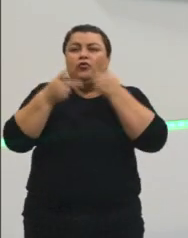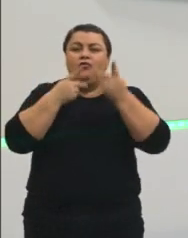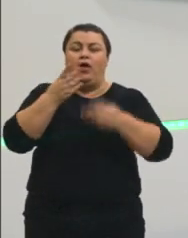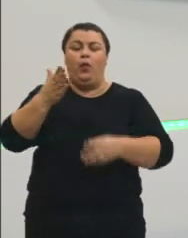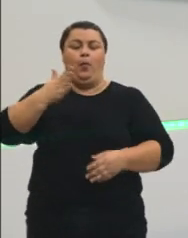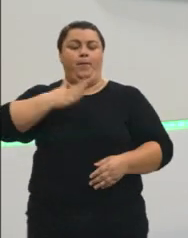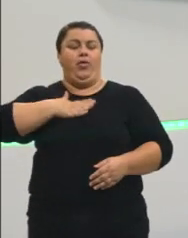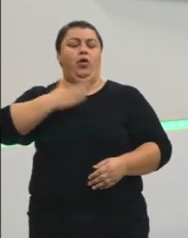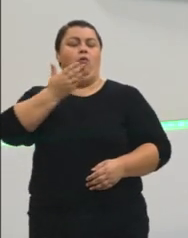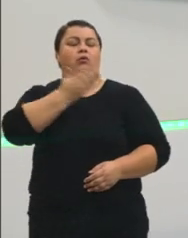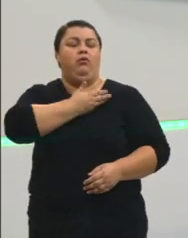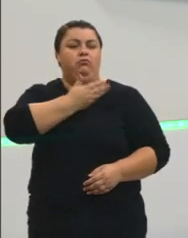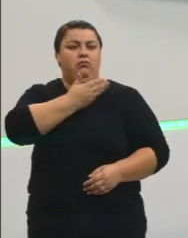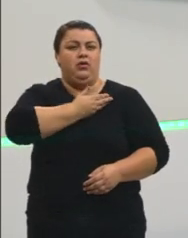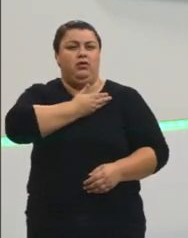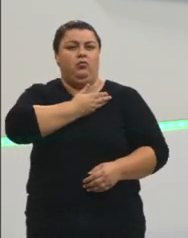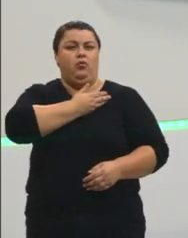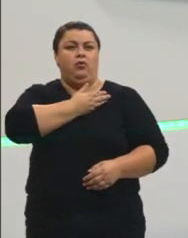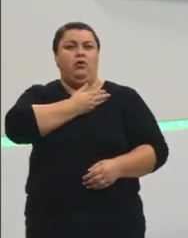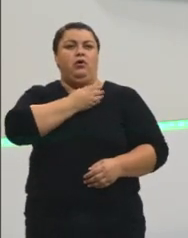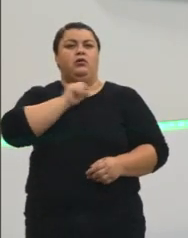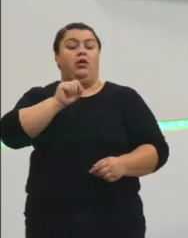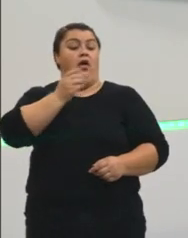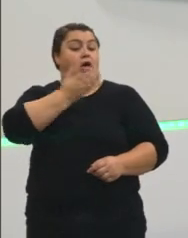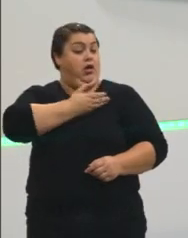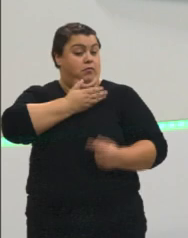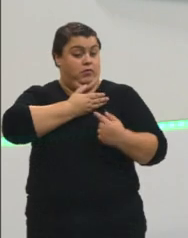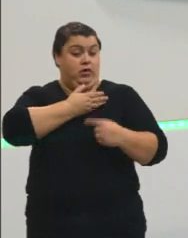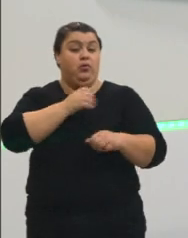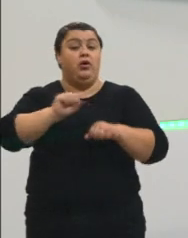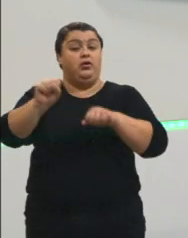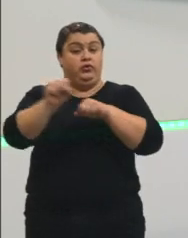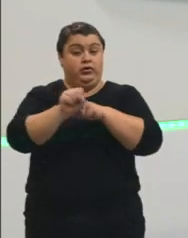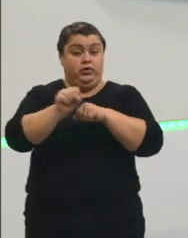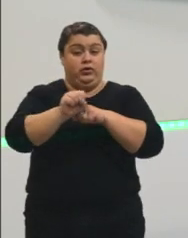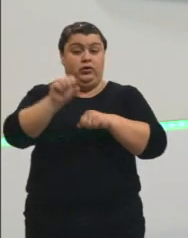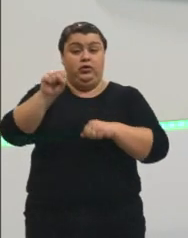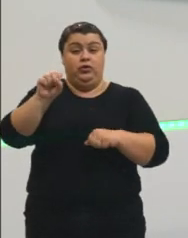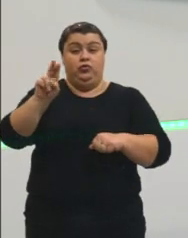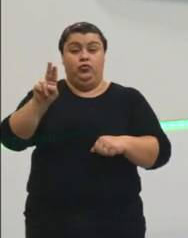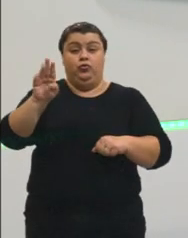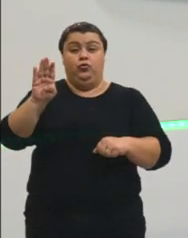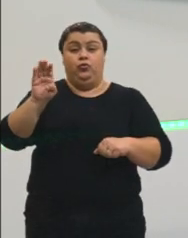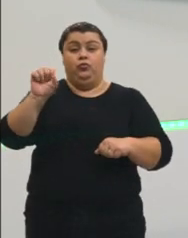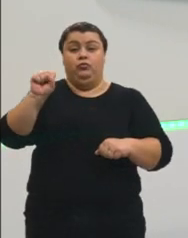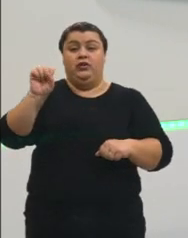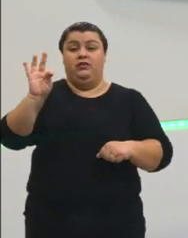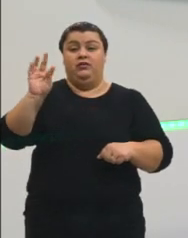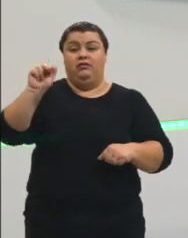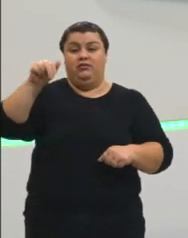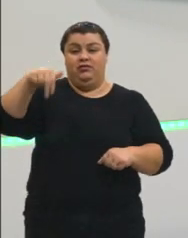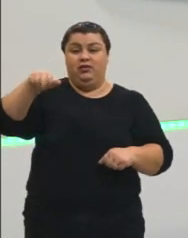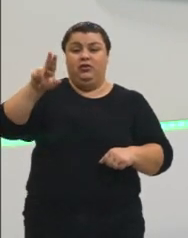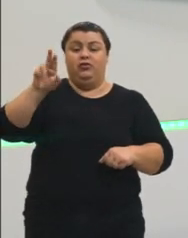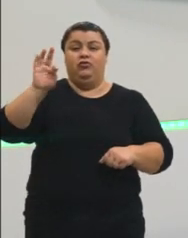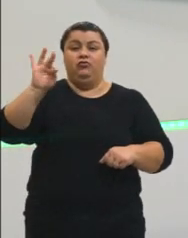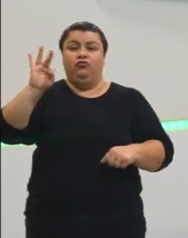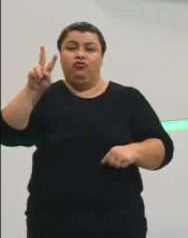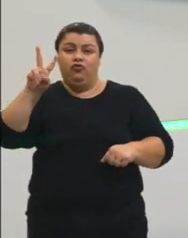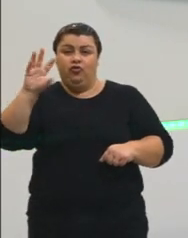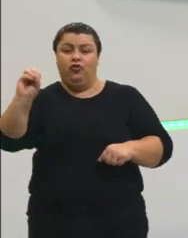amigo amigo é substantivo agora o meu está acompanhando esse